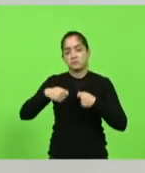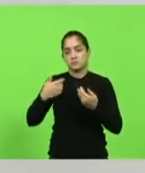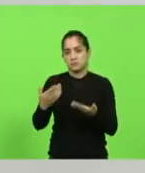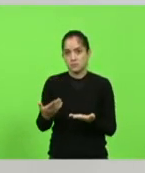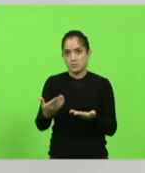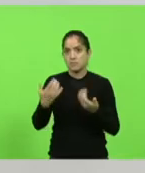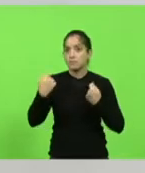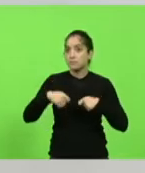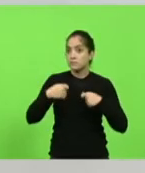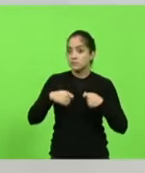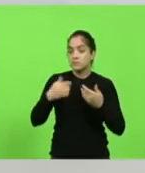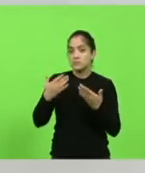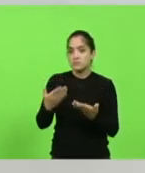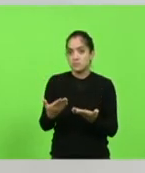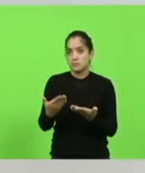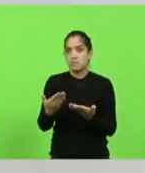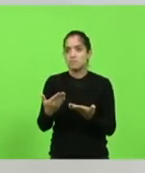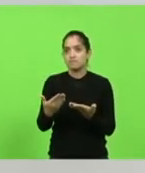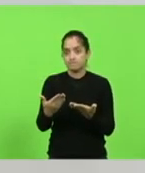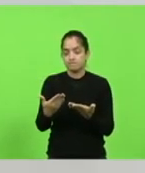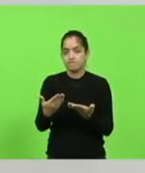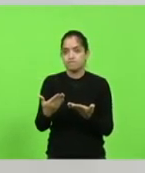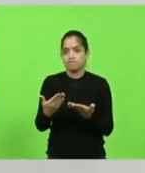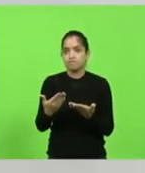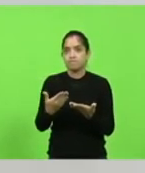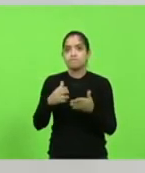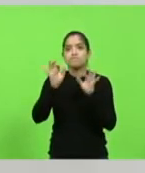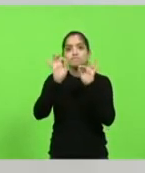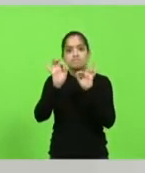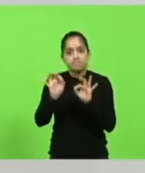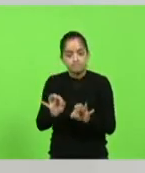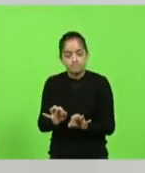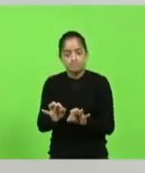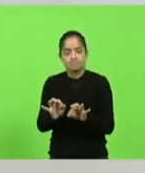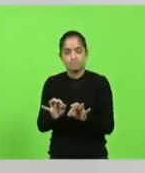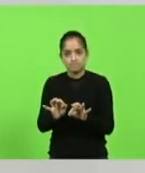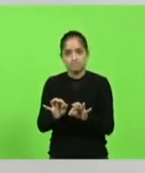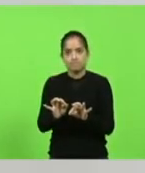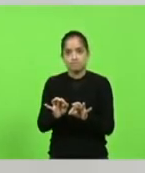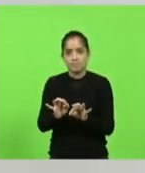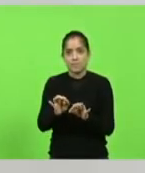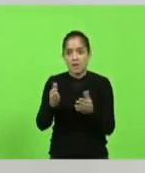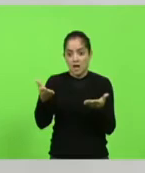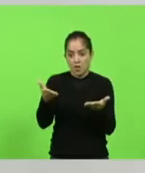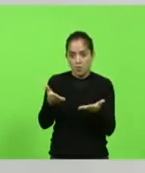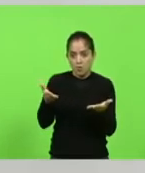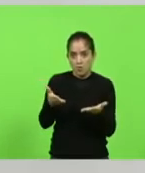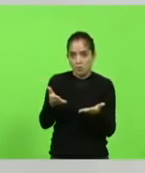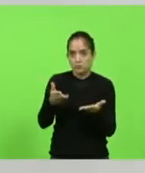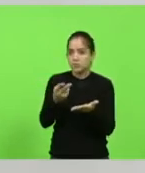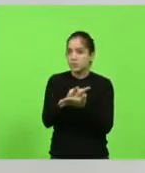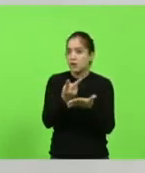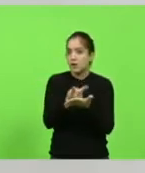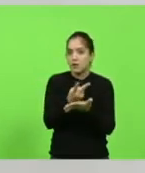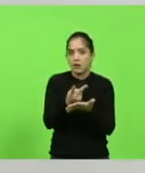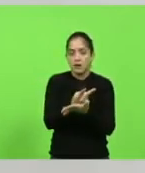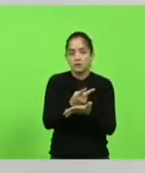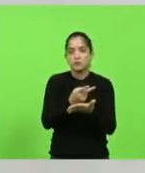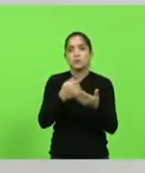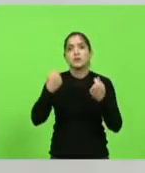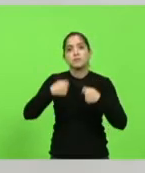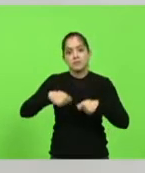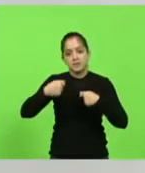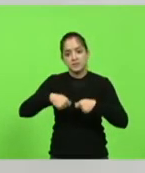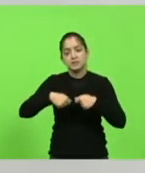isso. Precisamos ter certeza que a forma como está deu errada. É preciso